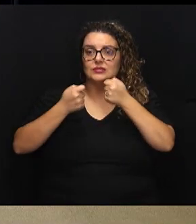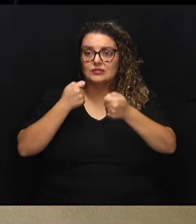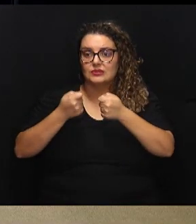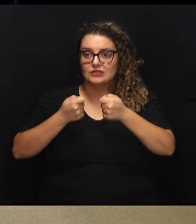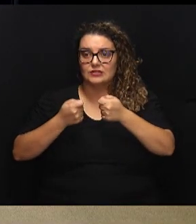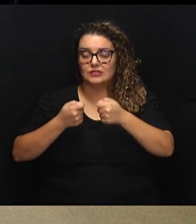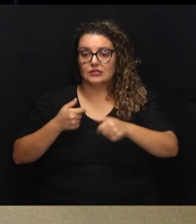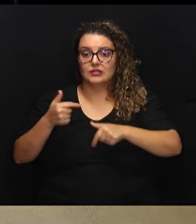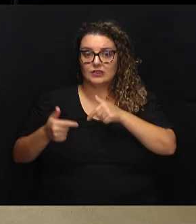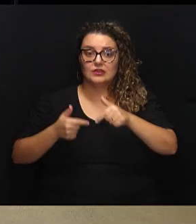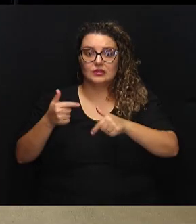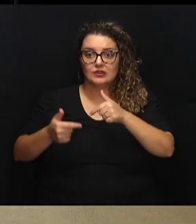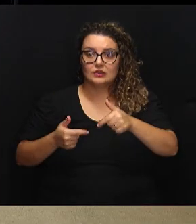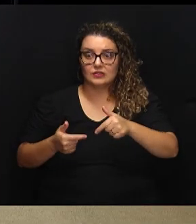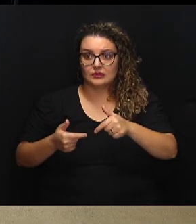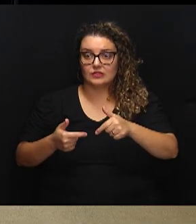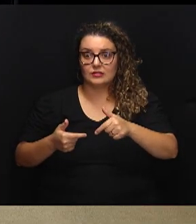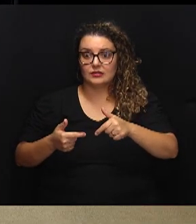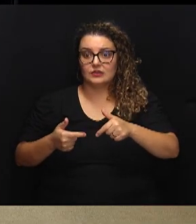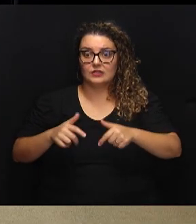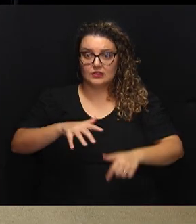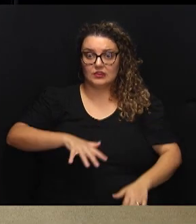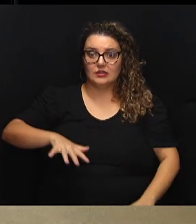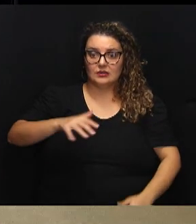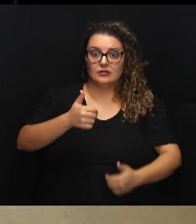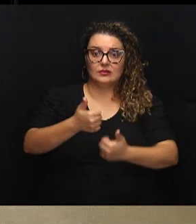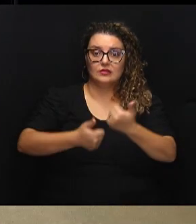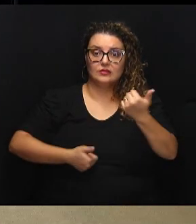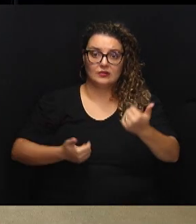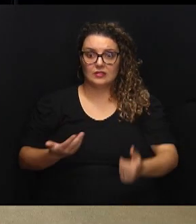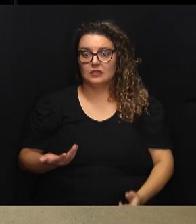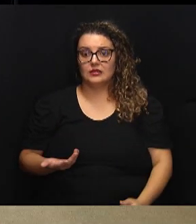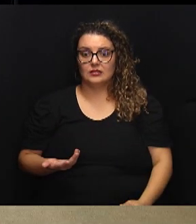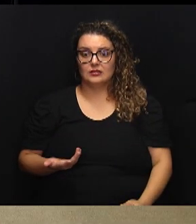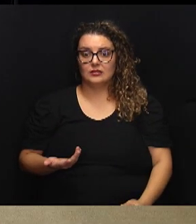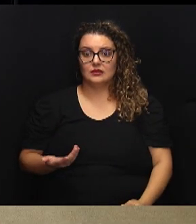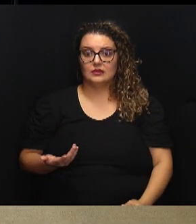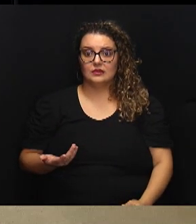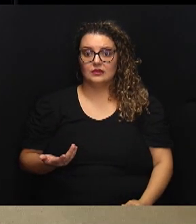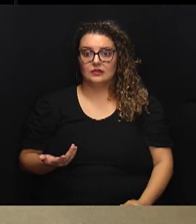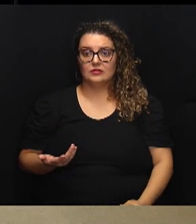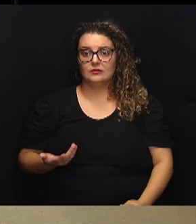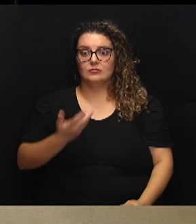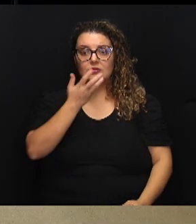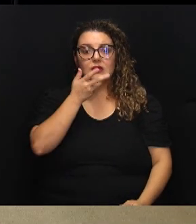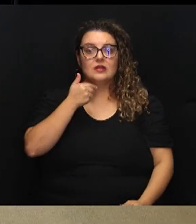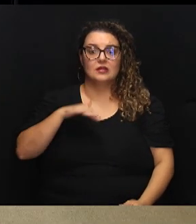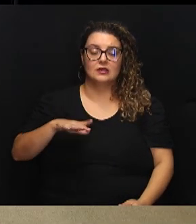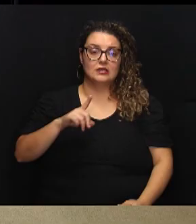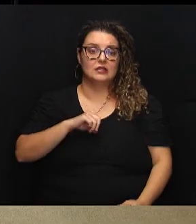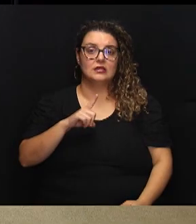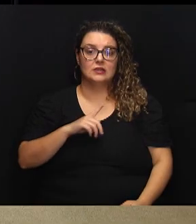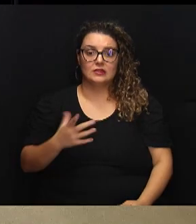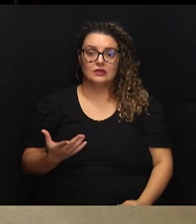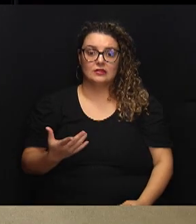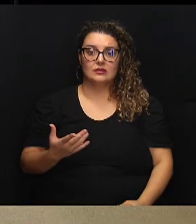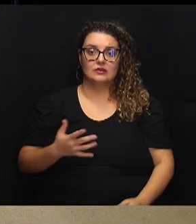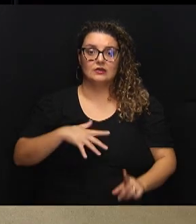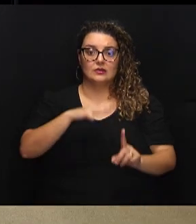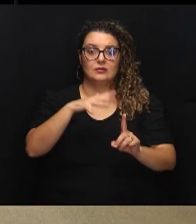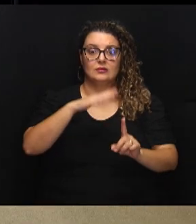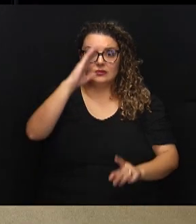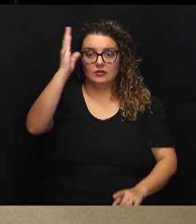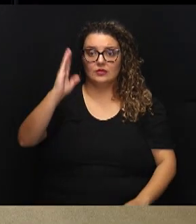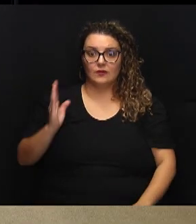e que trabalha, né, na linha esportiva? O que falta para a gente para a criança ter assim o ídolo